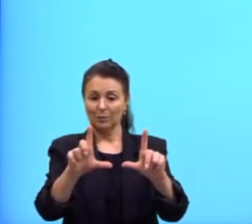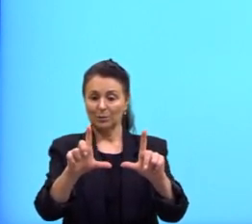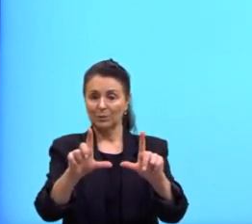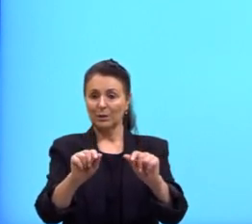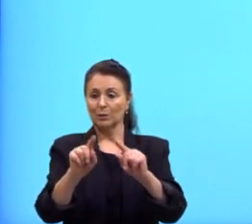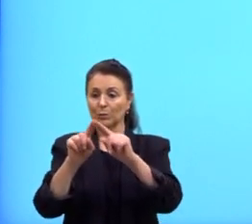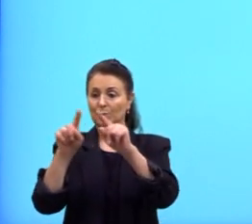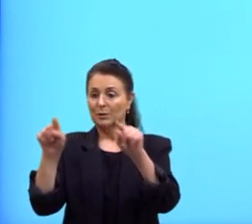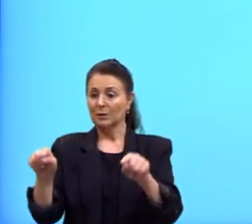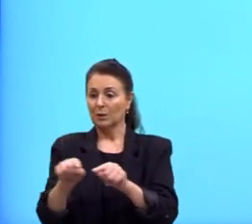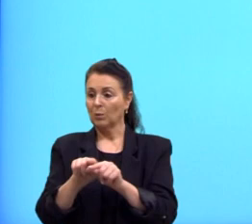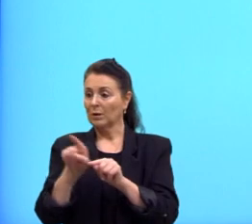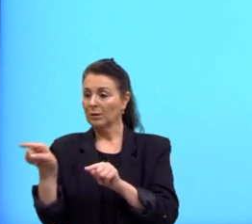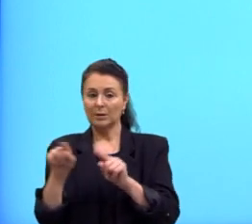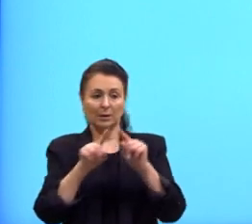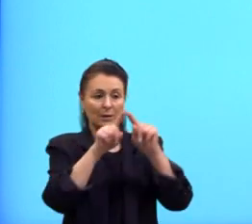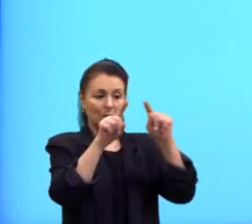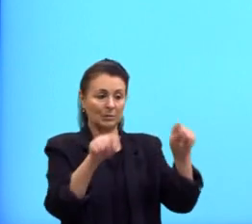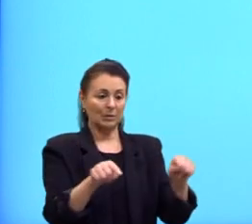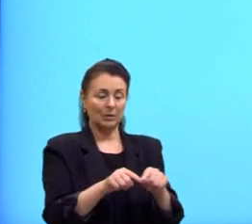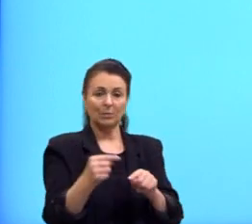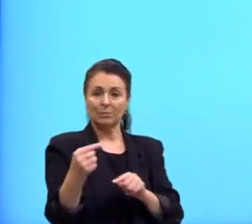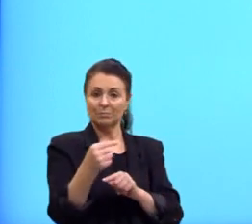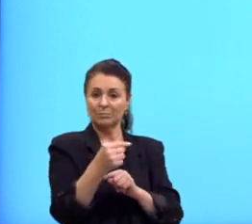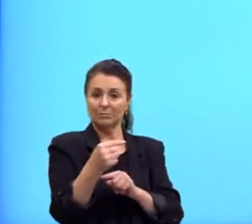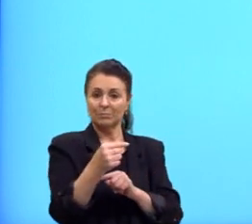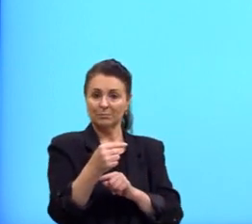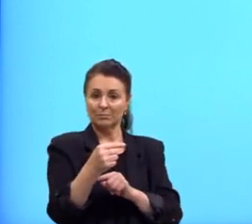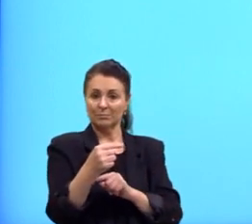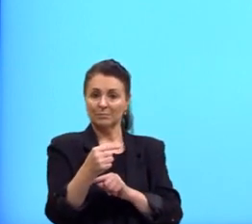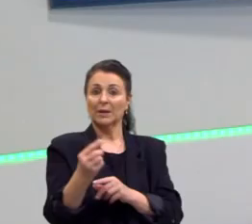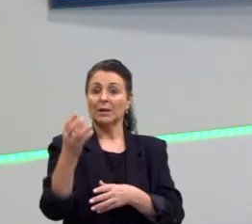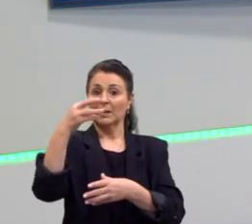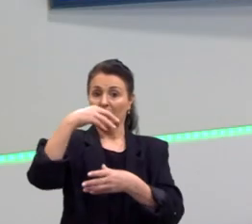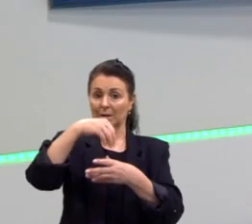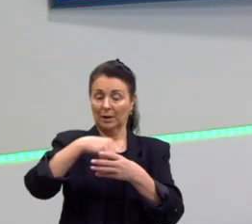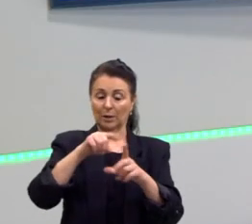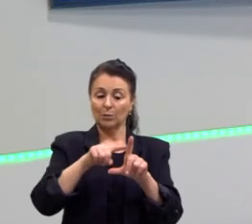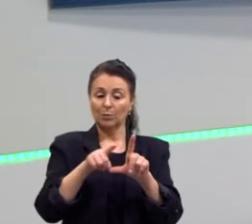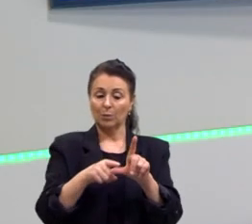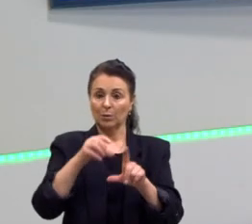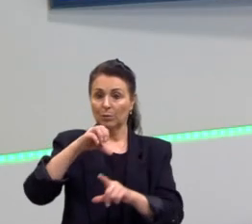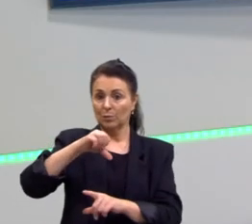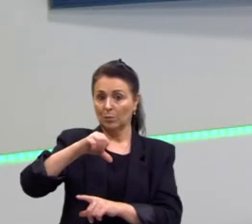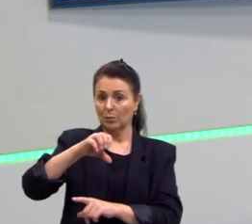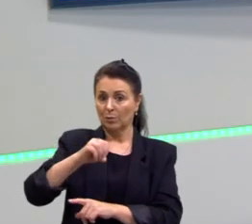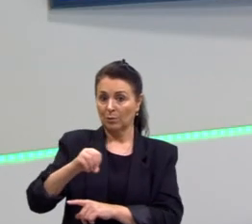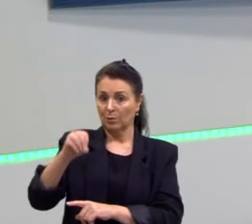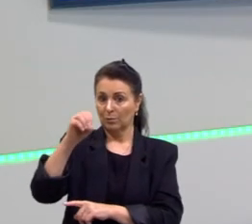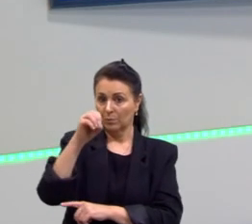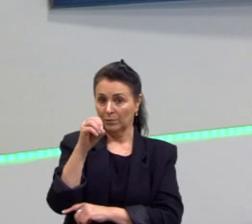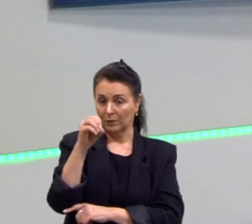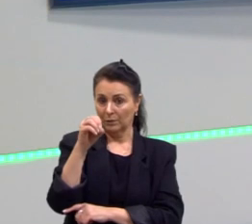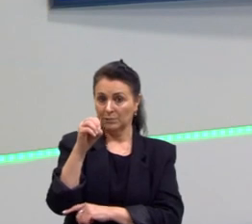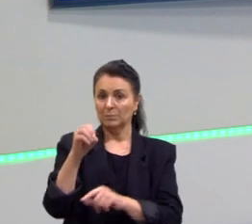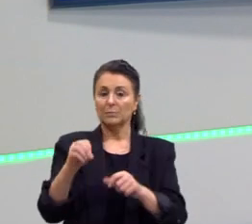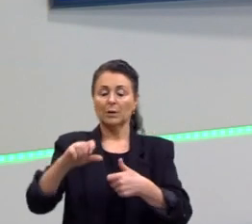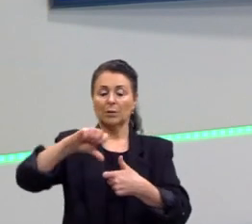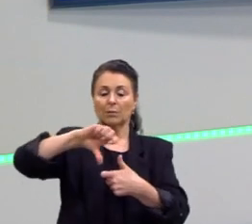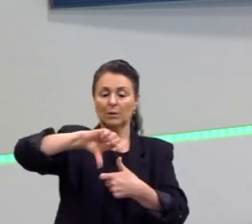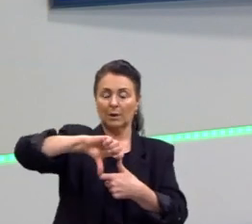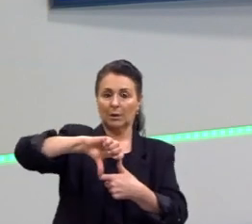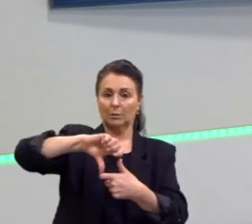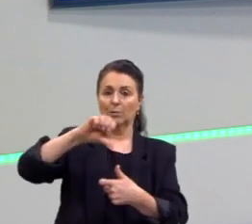nós sabemos que o quadrado possui ângulos internos de 90 graus tão se o quadrado tem 90 graus aqui